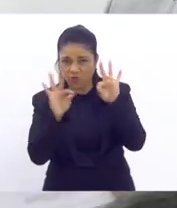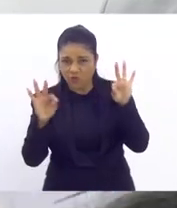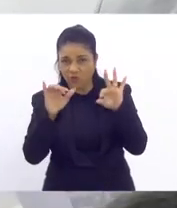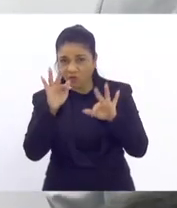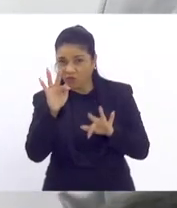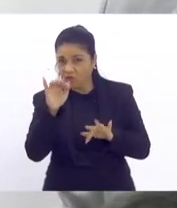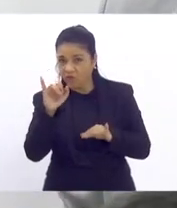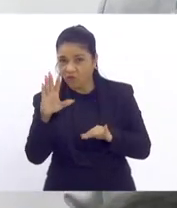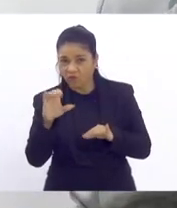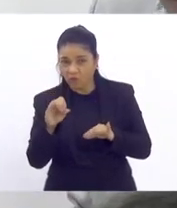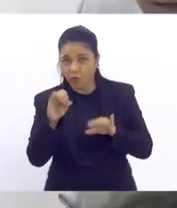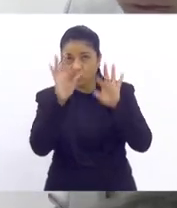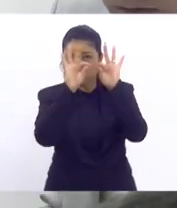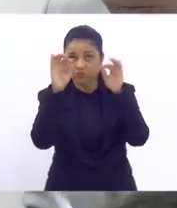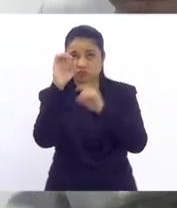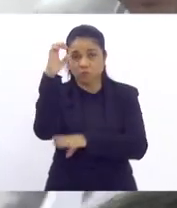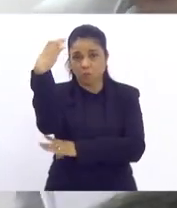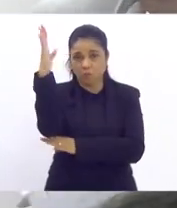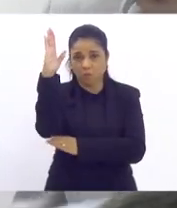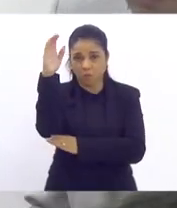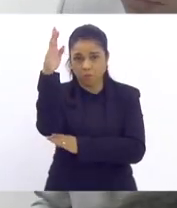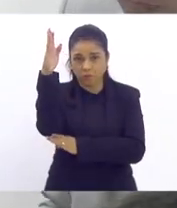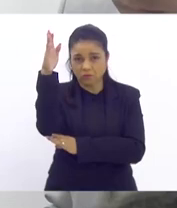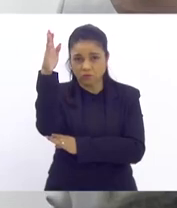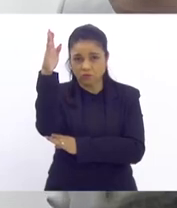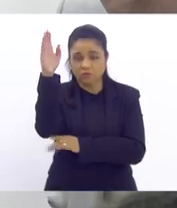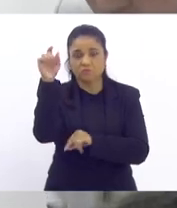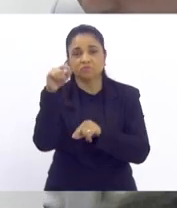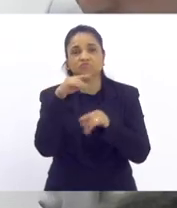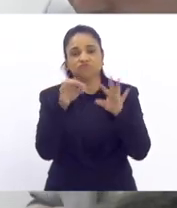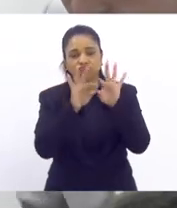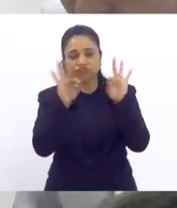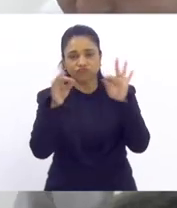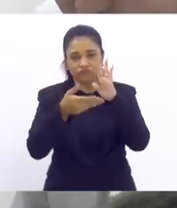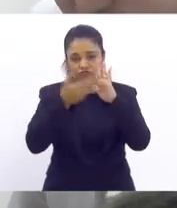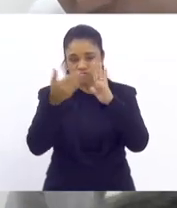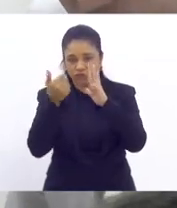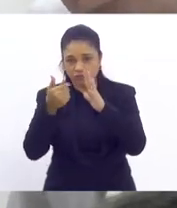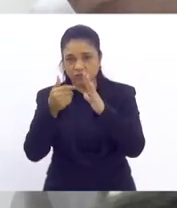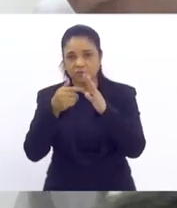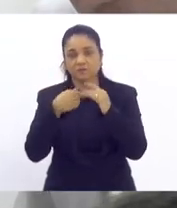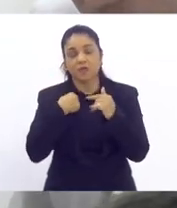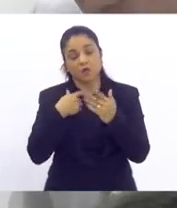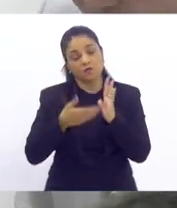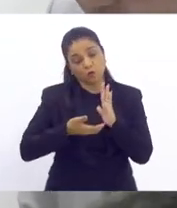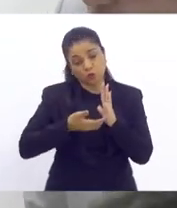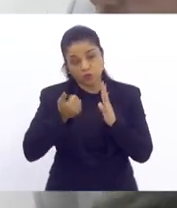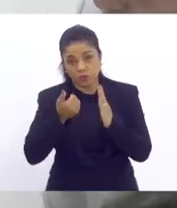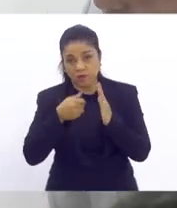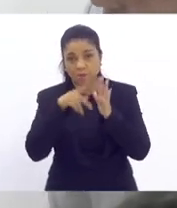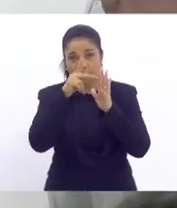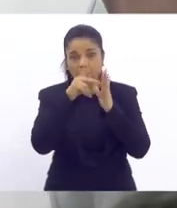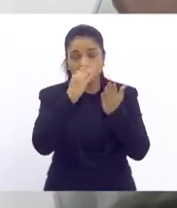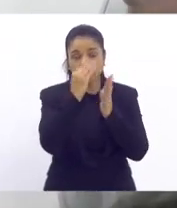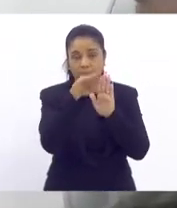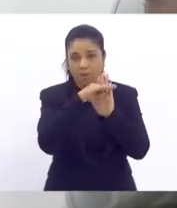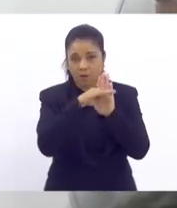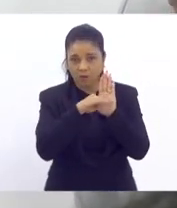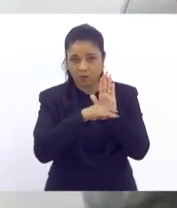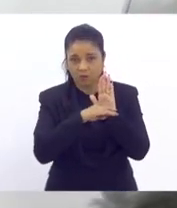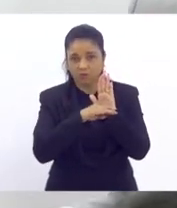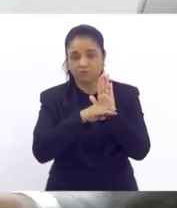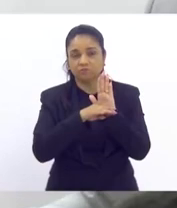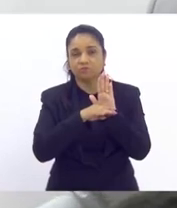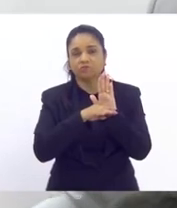inservíveis nos postes para parecer Deputado Filipinho Ramos Presidente vou retirar de pauta a pedido do autor projeto